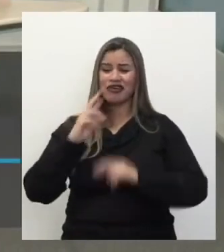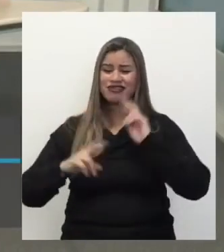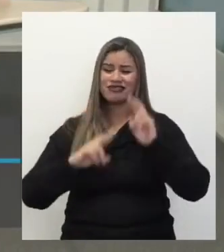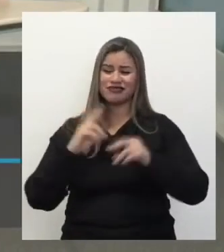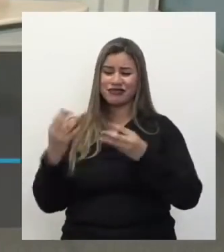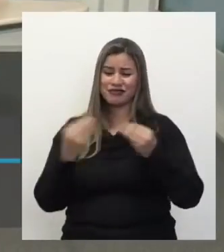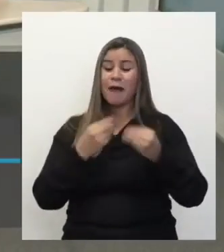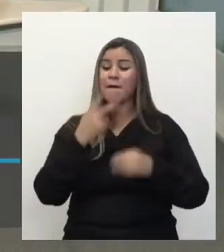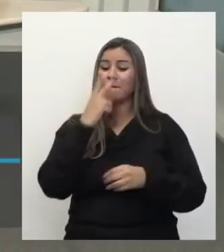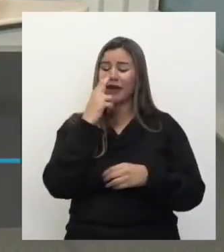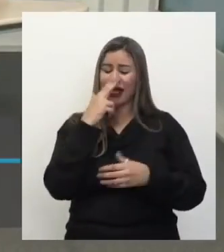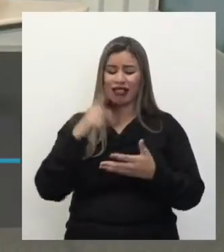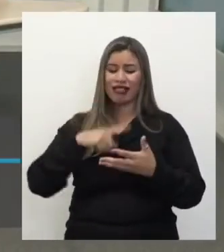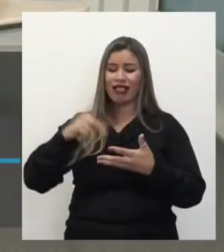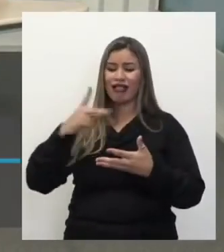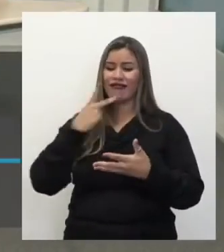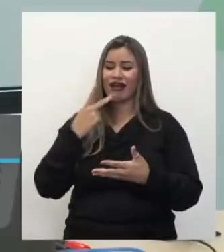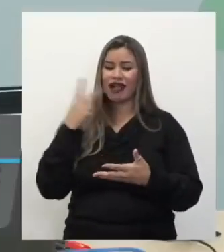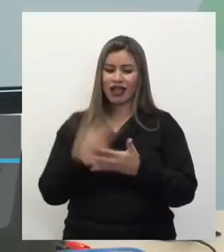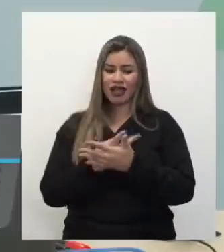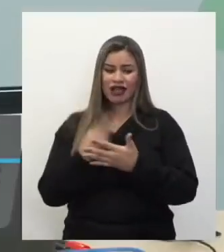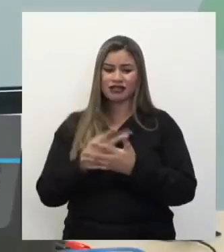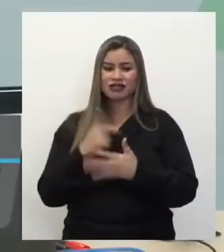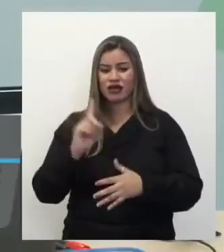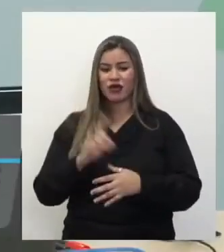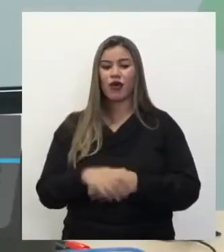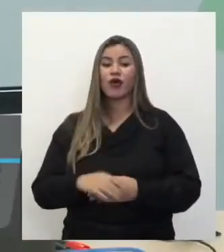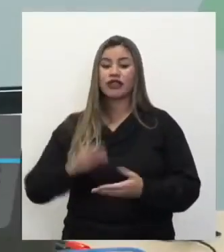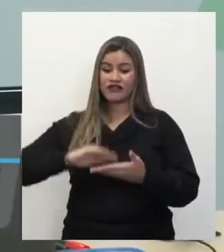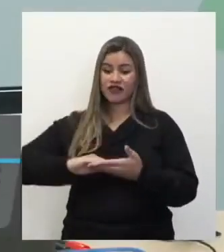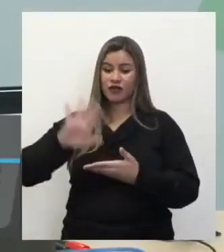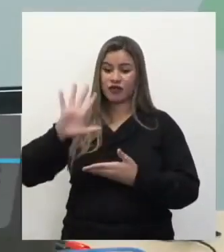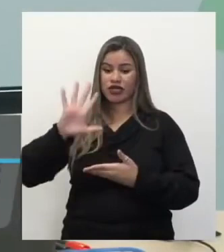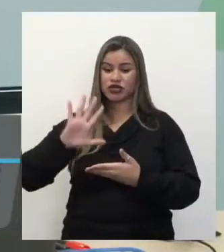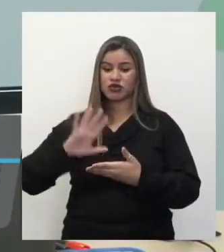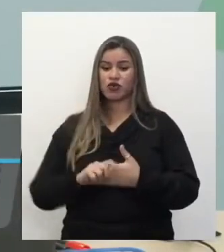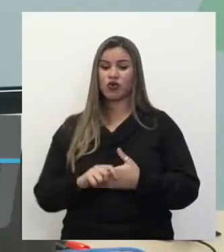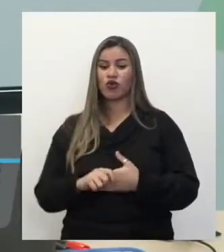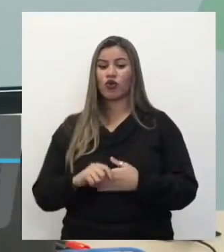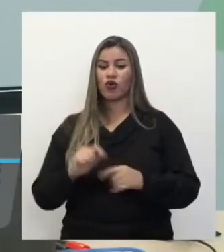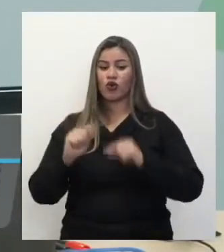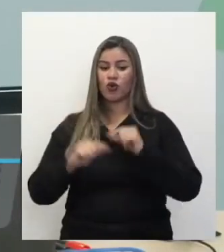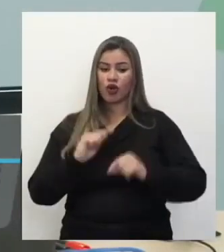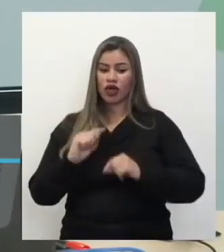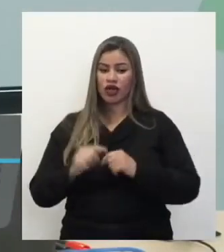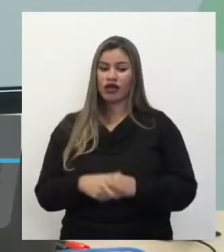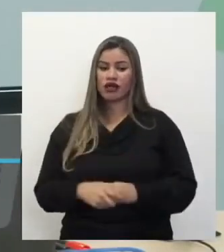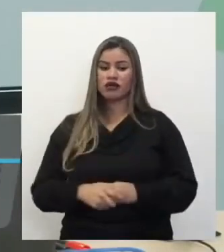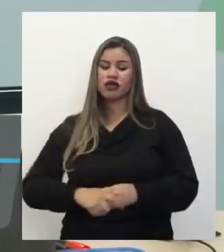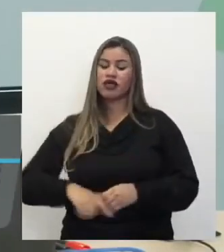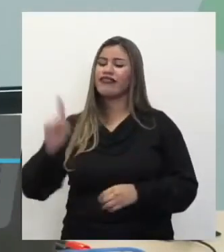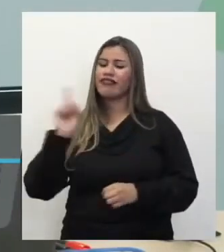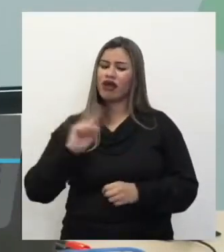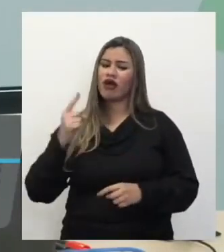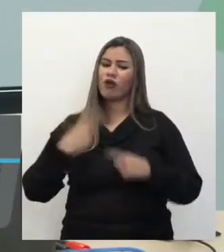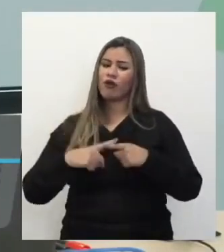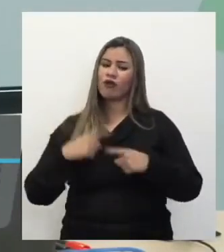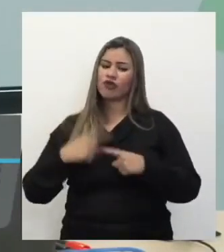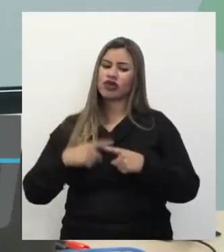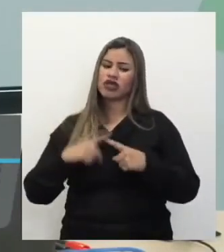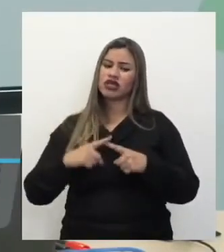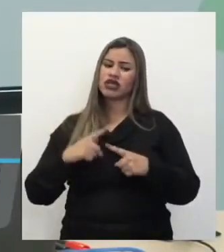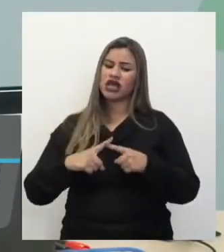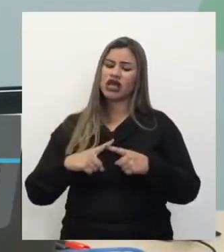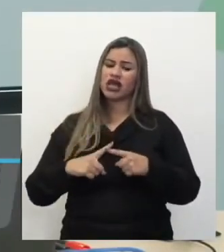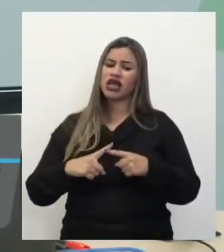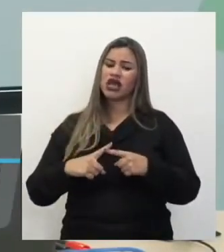está gaguejando, né? Mas tudo bem. Gente, algum aqui passou que tinham falado assim, não, por quê? Porque você